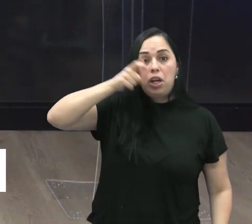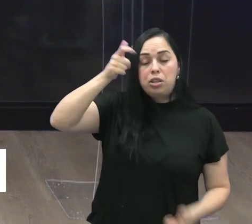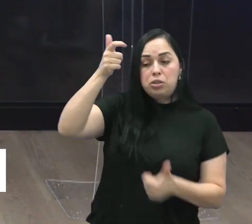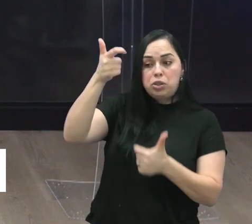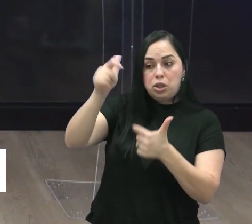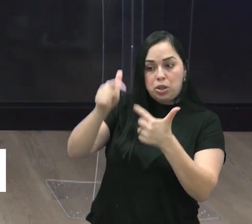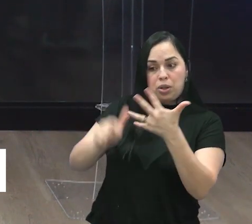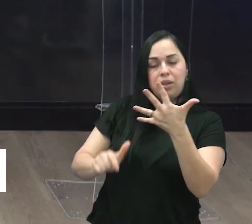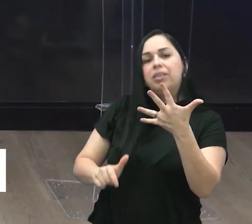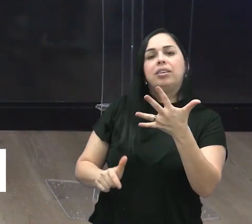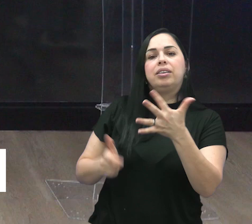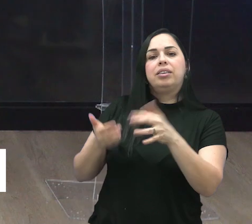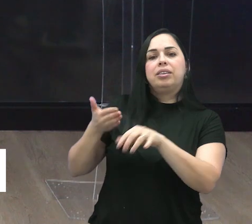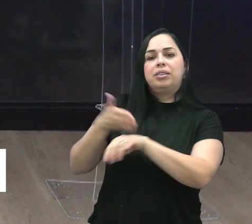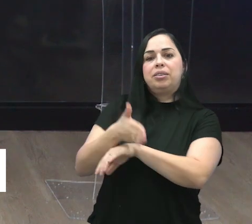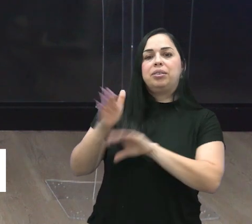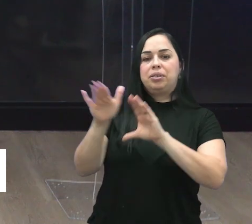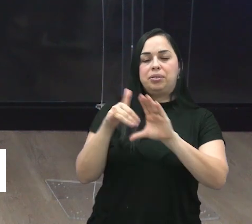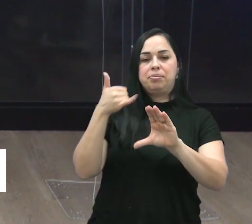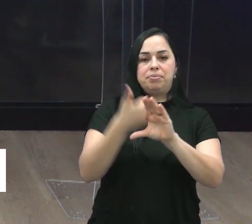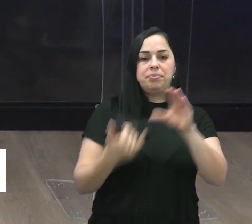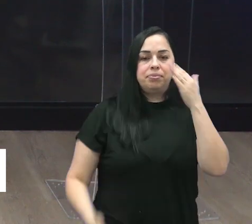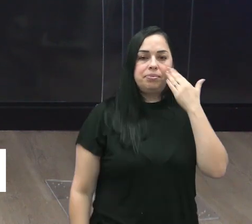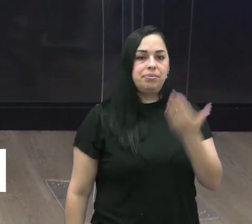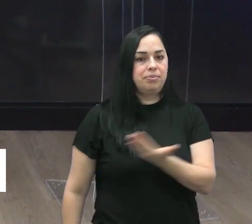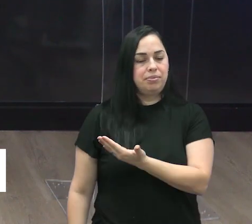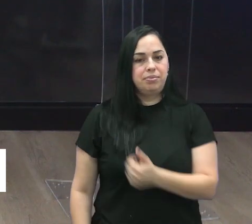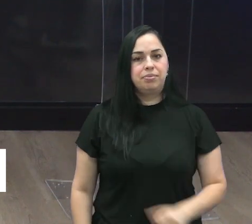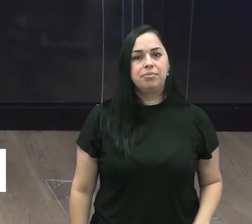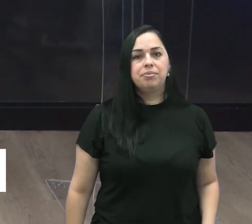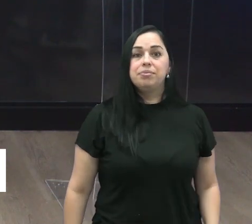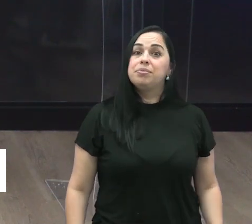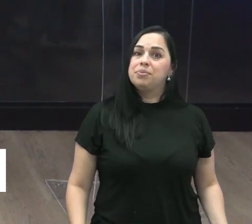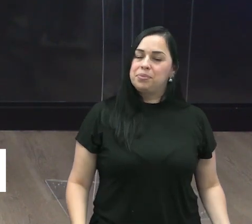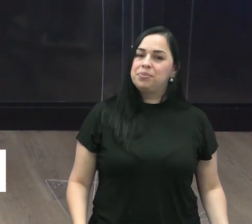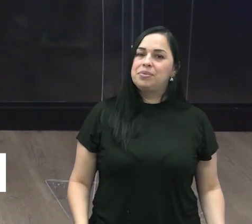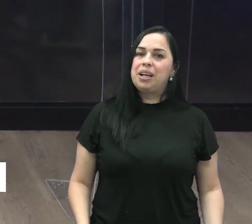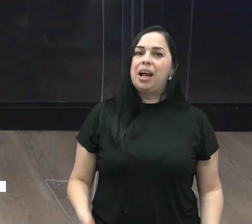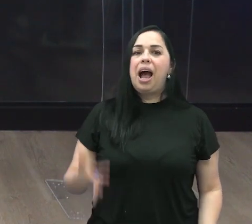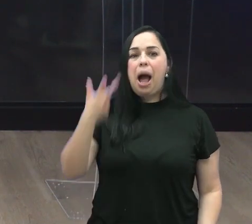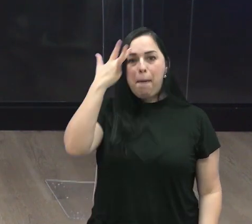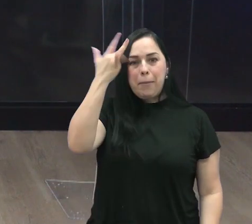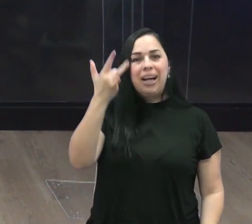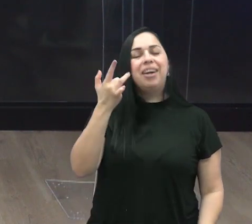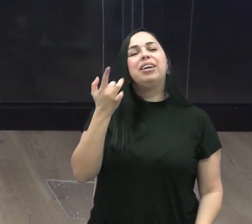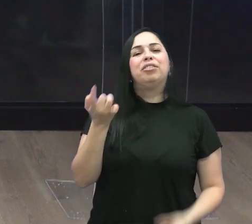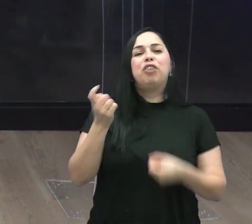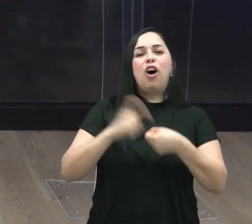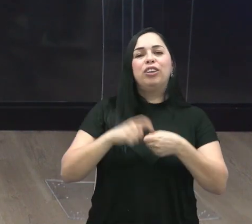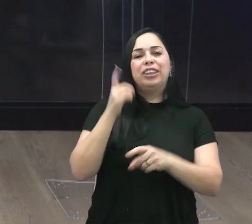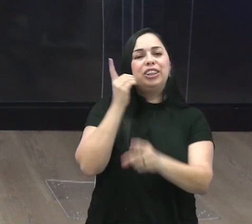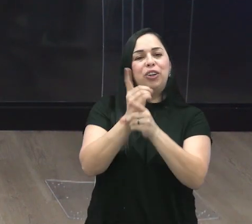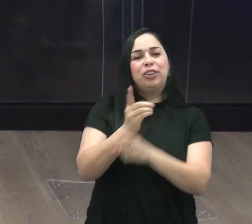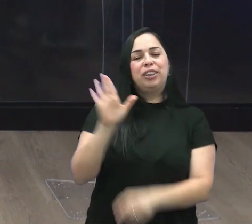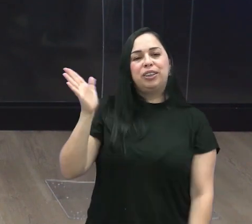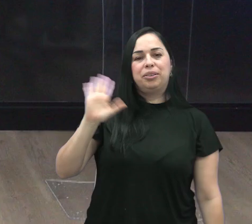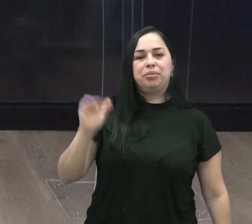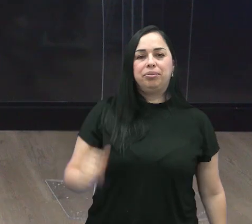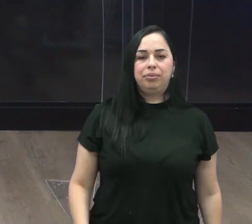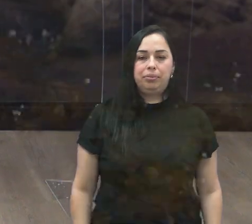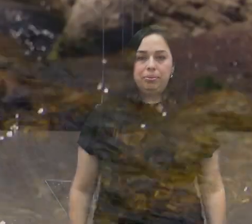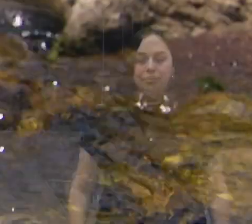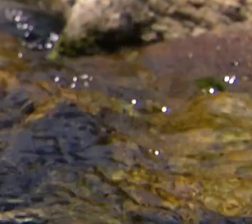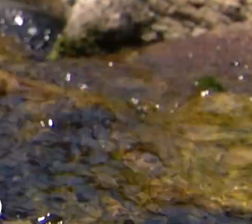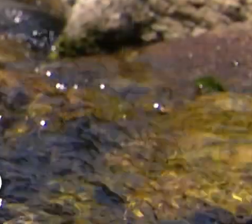rever as reportagens é só acessar o nosso canal do YouTube TV Câmara SJC. A gente volta a se encontrar amanhã. Até lá!